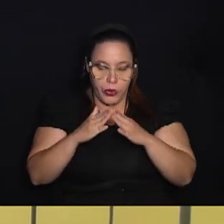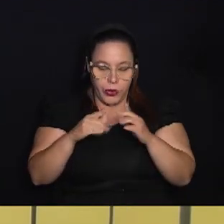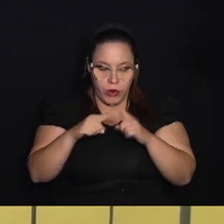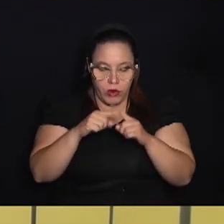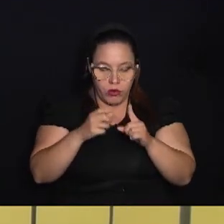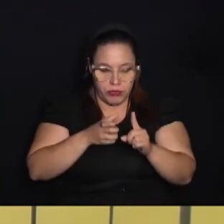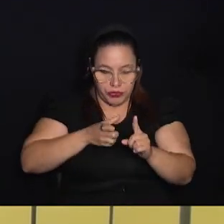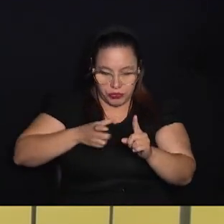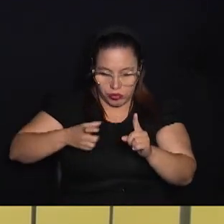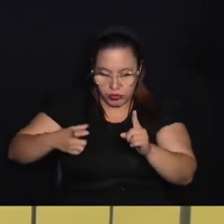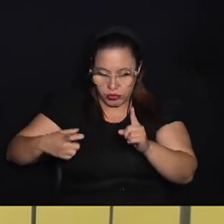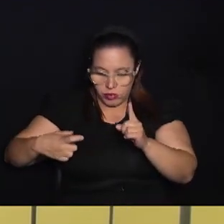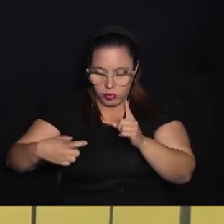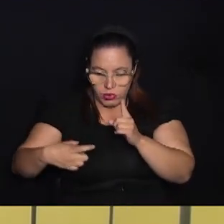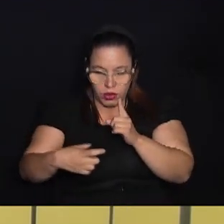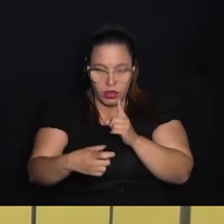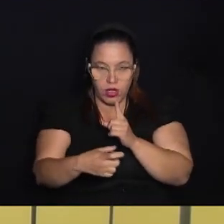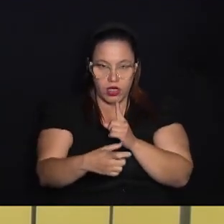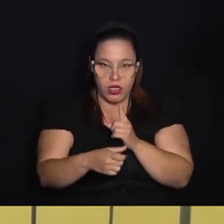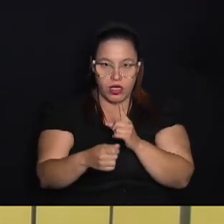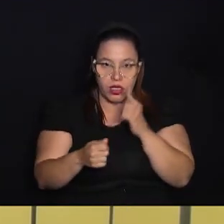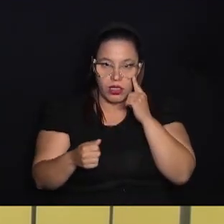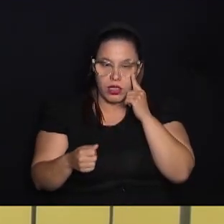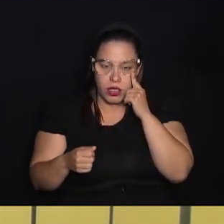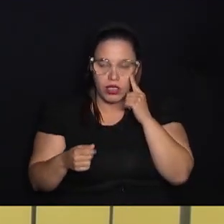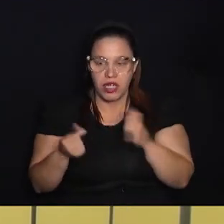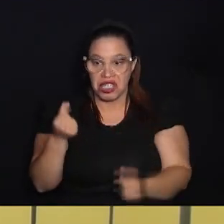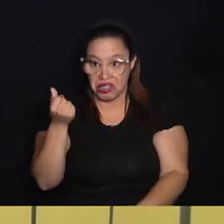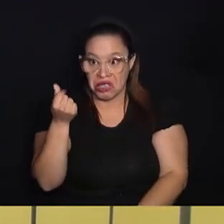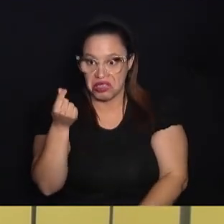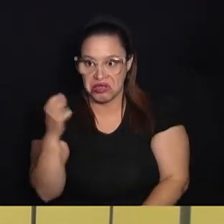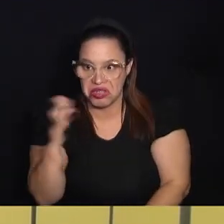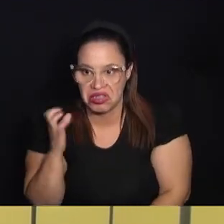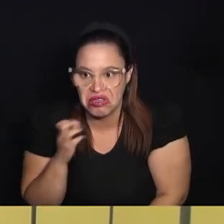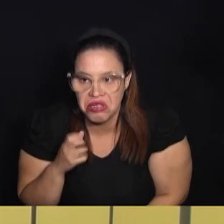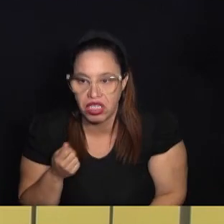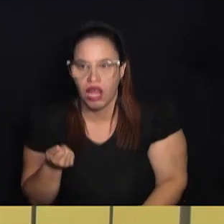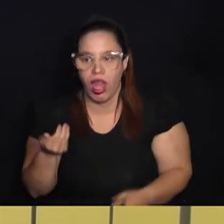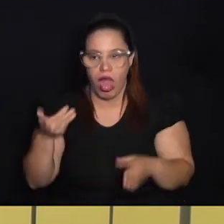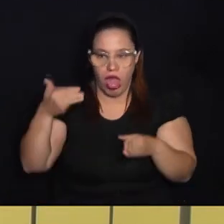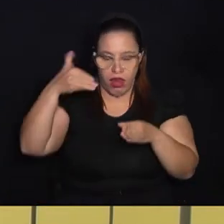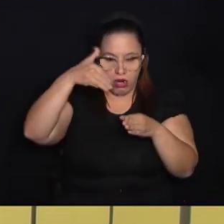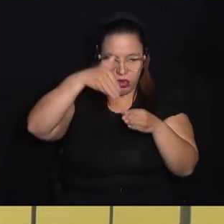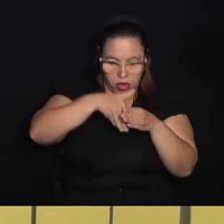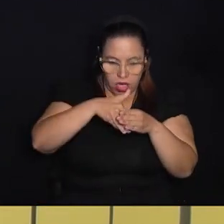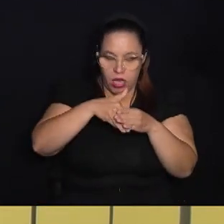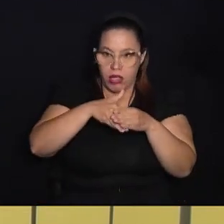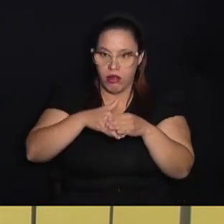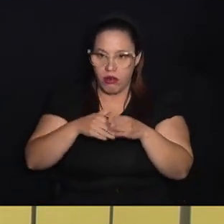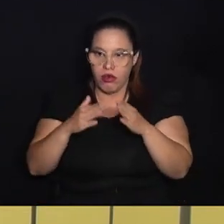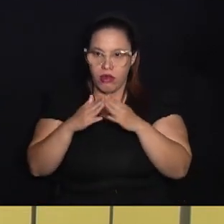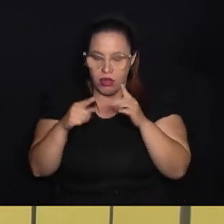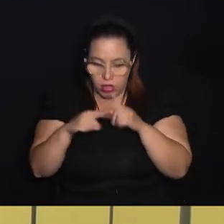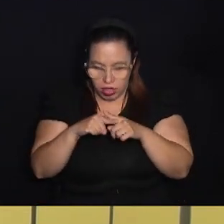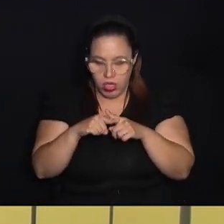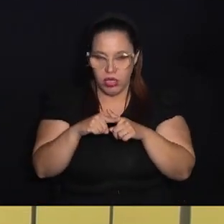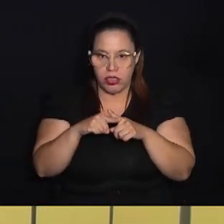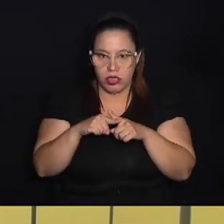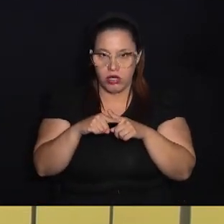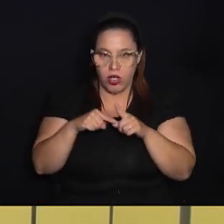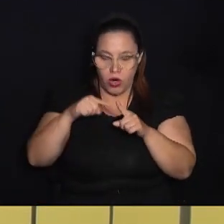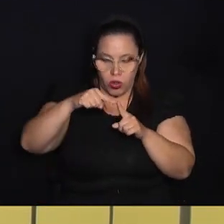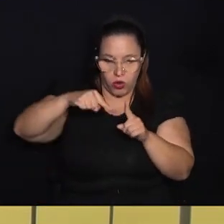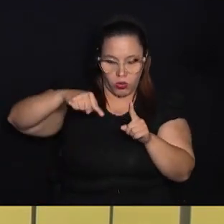dentro da igreja Quem era muito rico era enterrado era sepultado dentro da igreja ou autoridades religiosas né católicas ou no